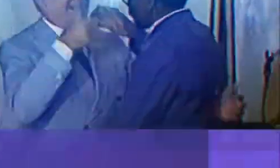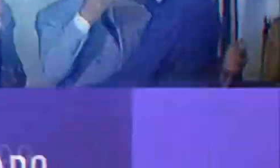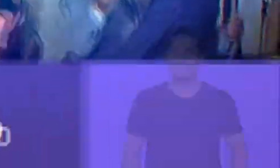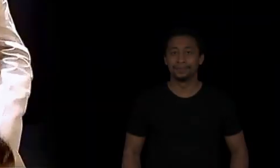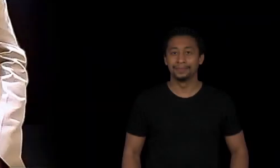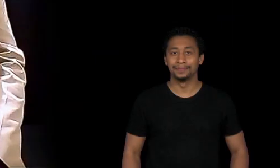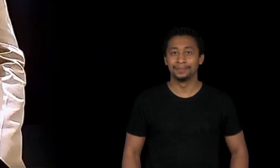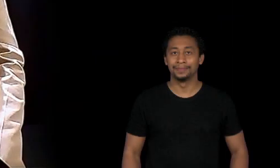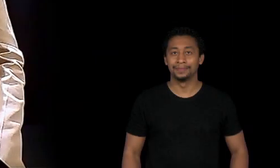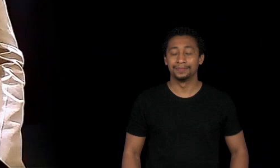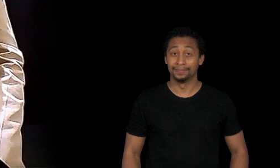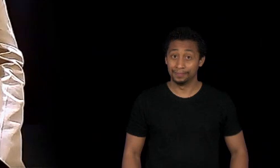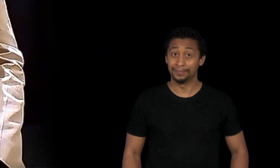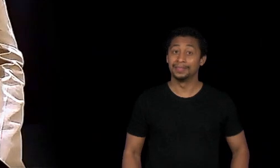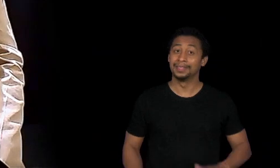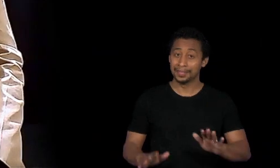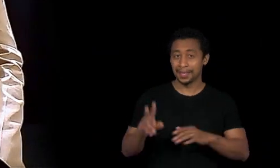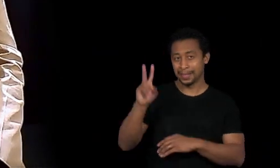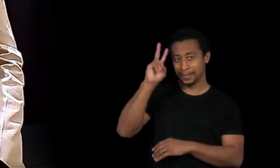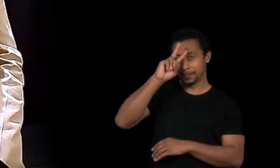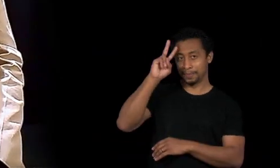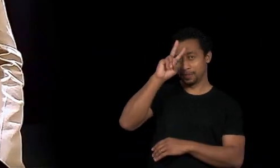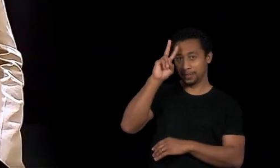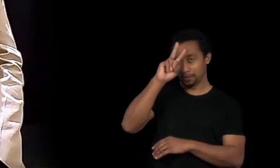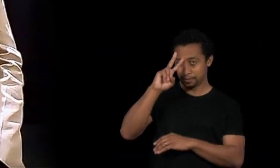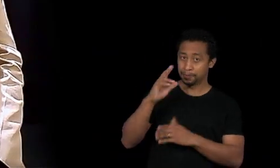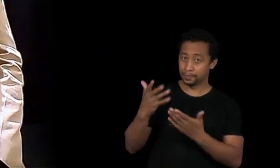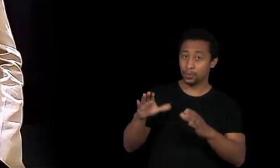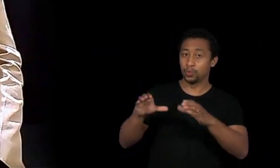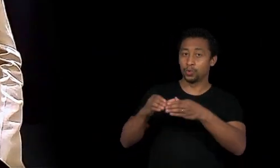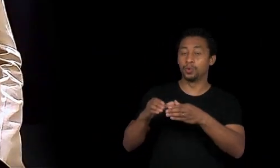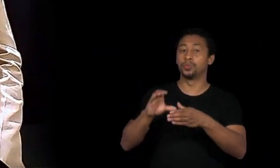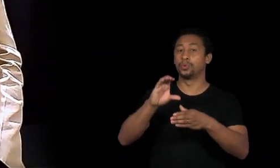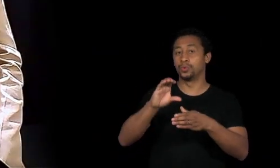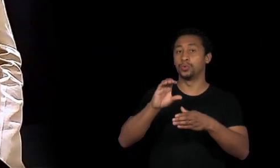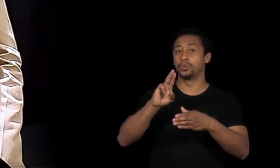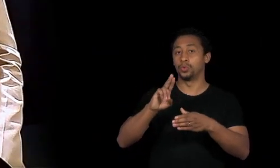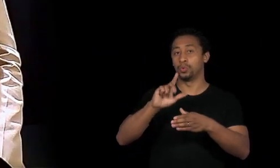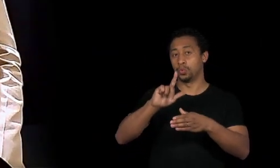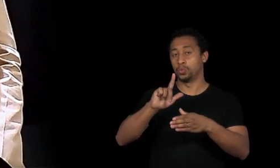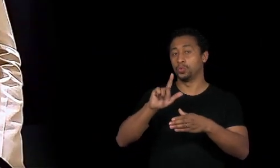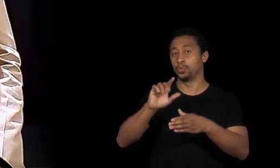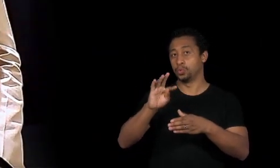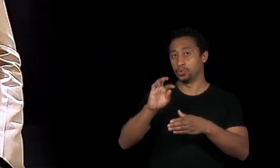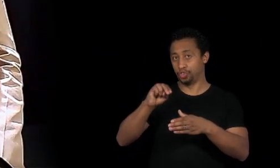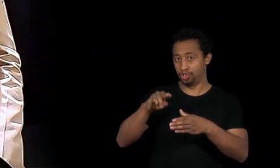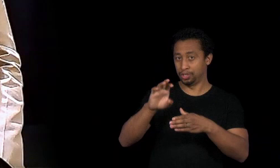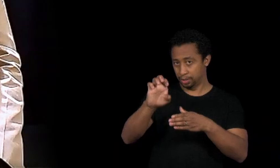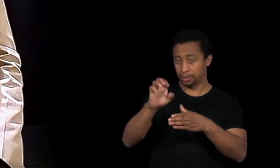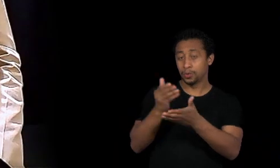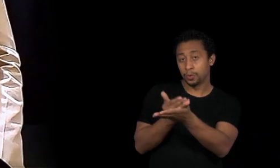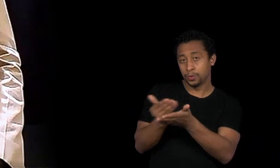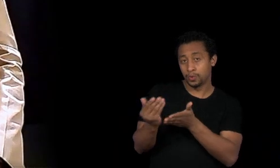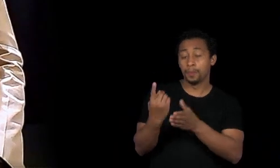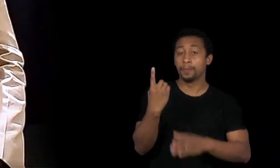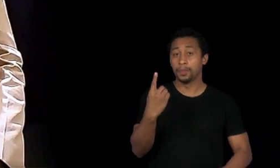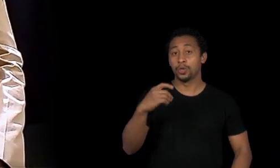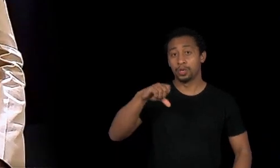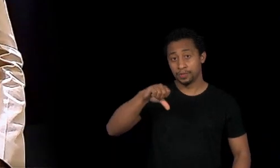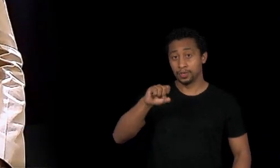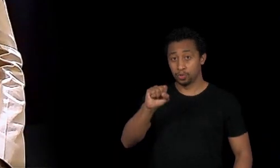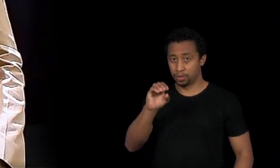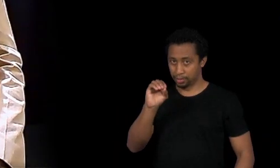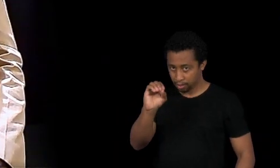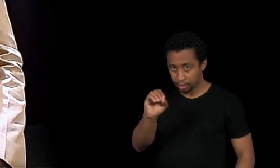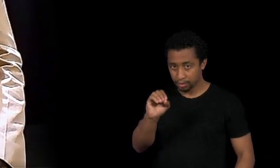Cultne é uma memória que começa nos anos 80, exatamente 1980, com